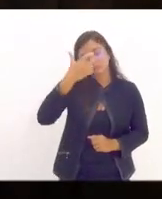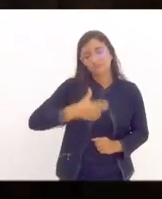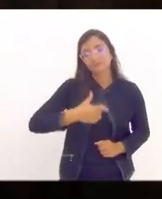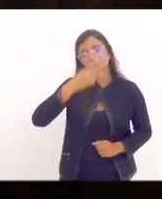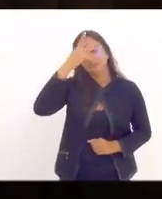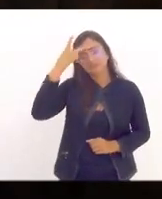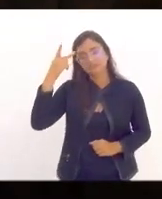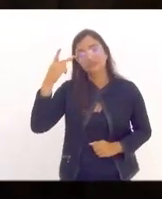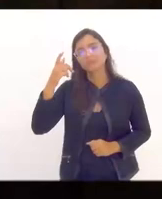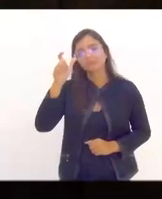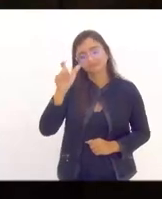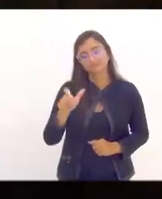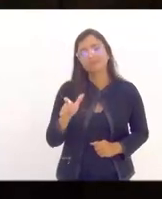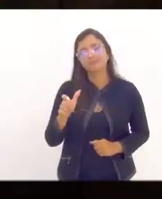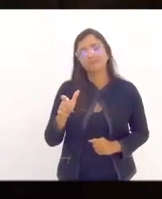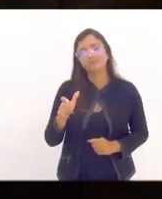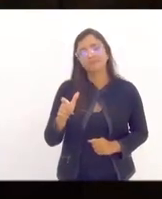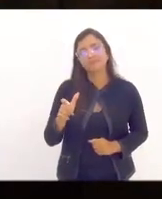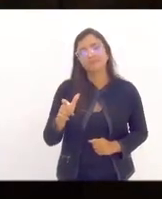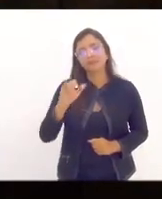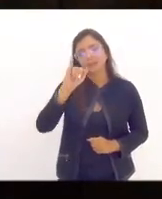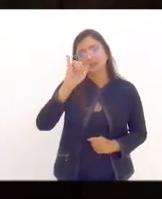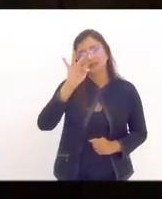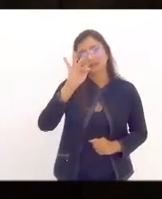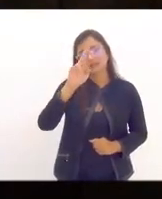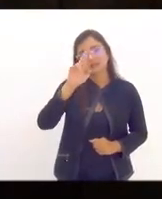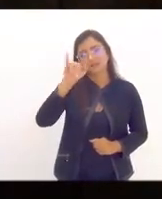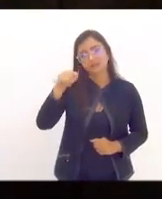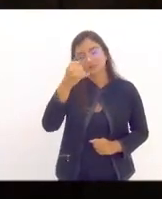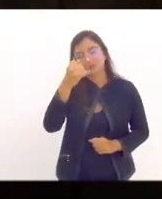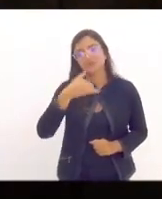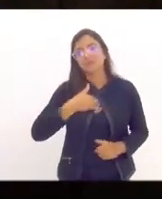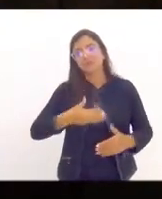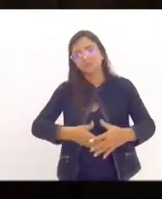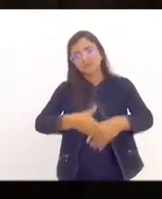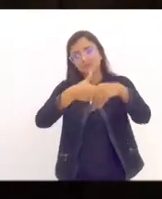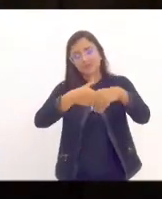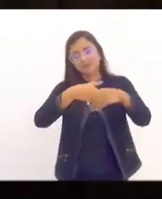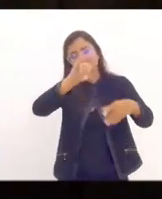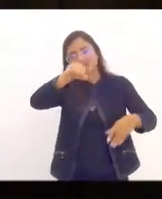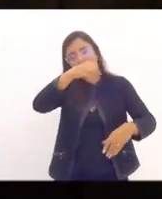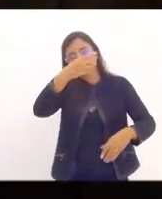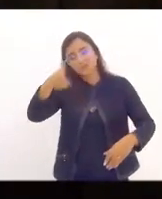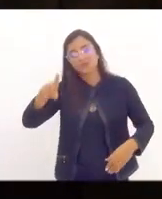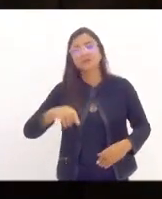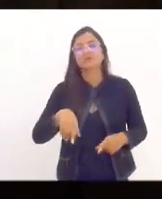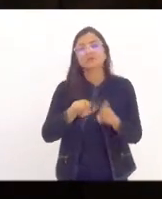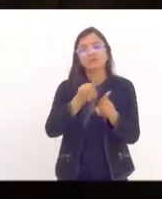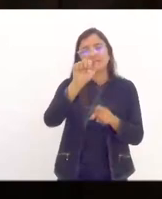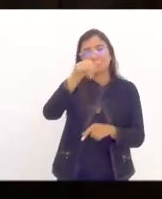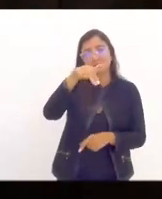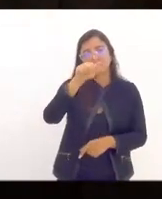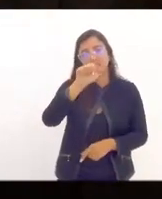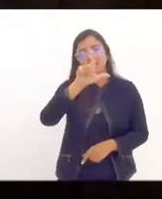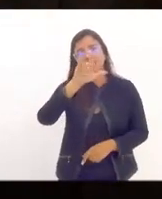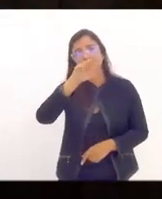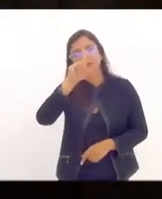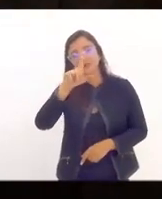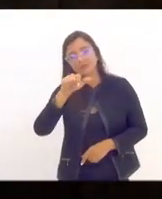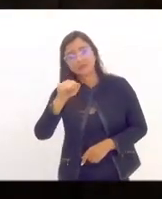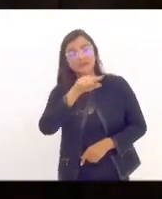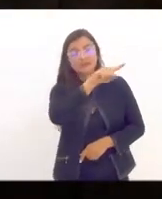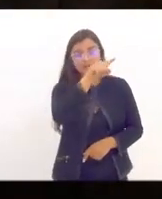e fui forjada não IFRJ então sauda João guerreira na Luiza falando meus mestres são meus